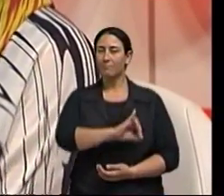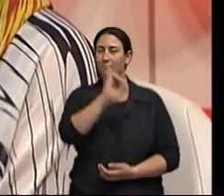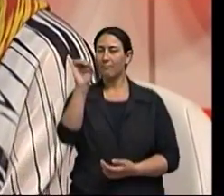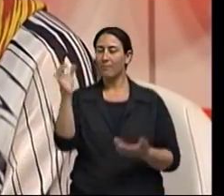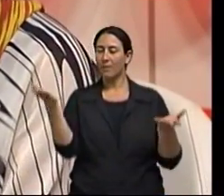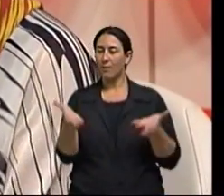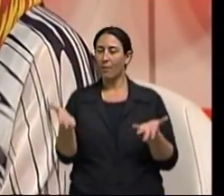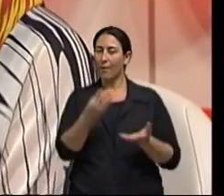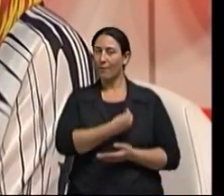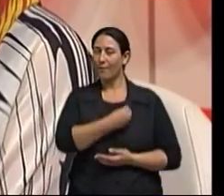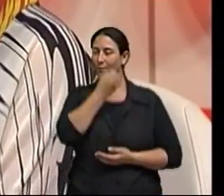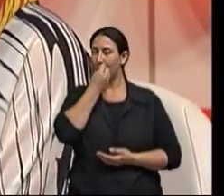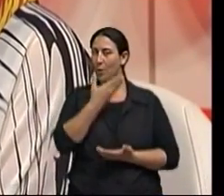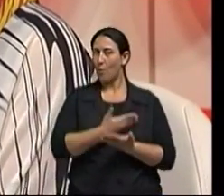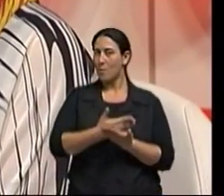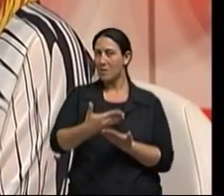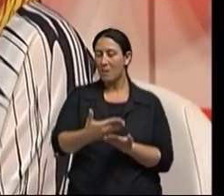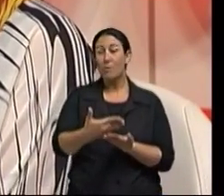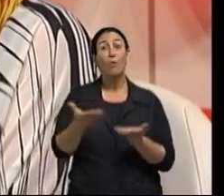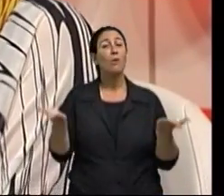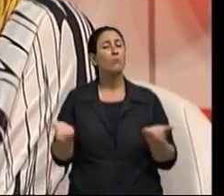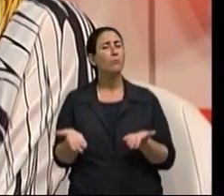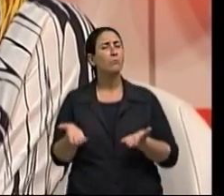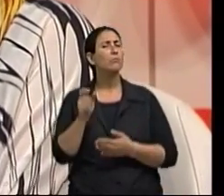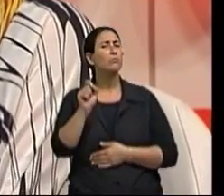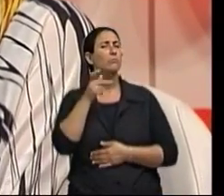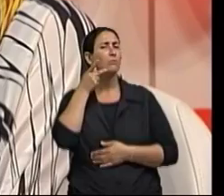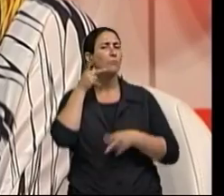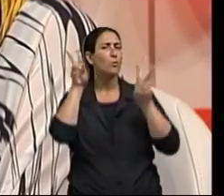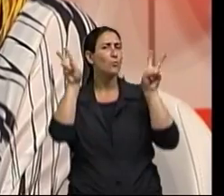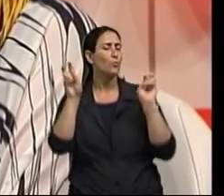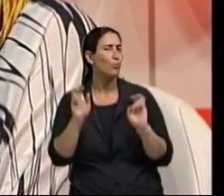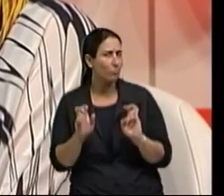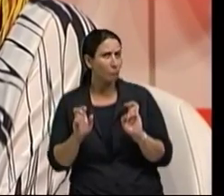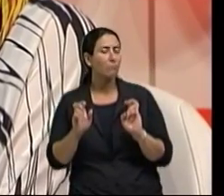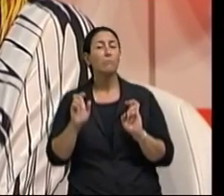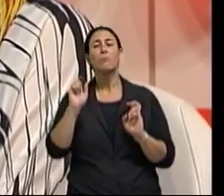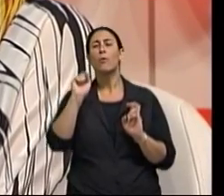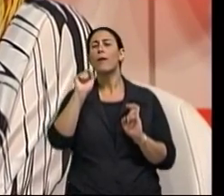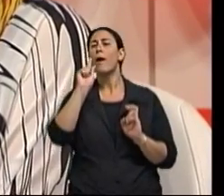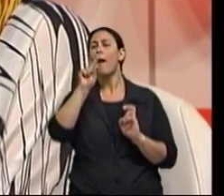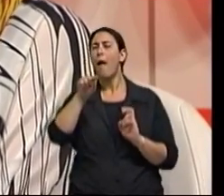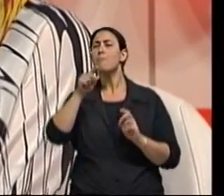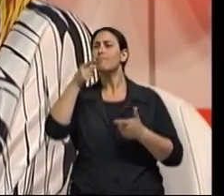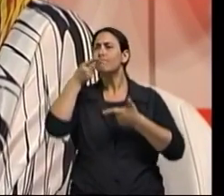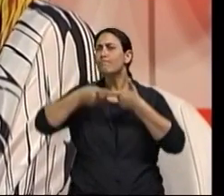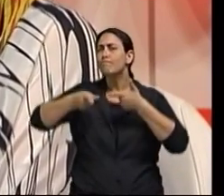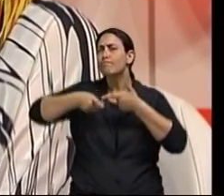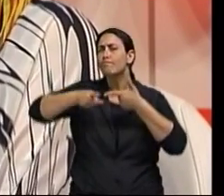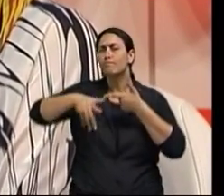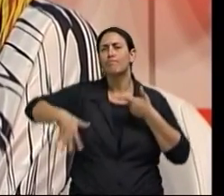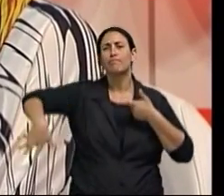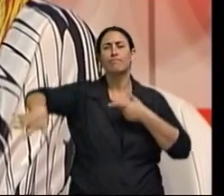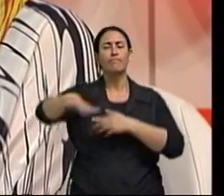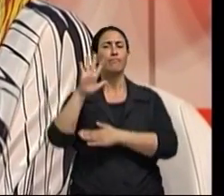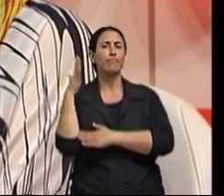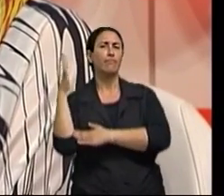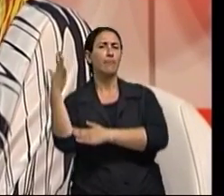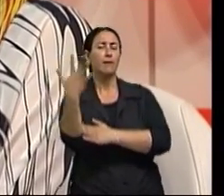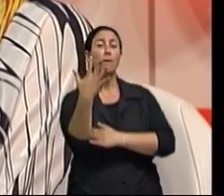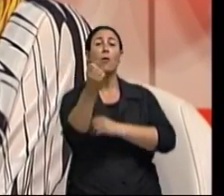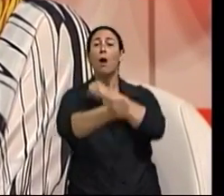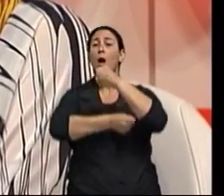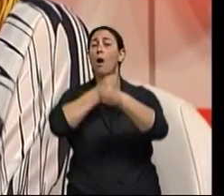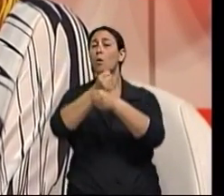Olá, o nosso Viva Bem de hoje está começando. E hoje nós vamos falar sobre o impacto ambiental em 2050, quando nossa